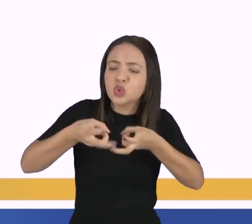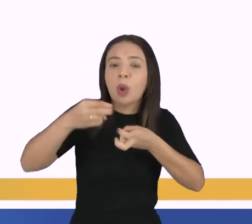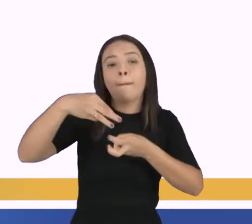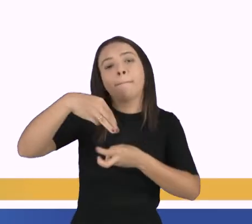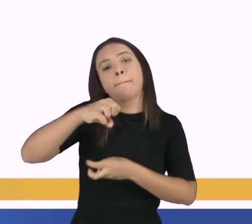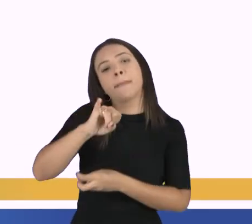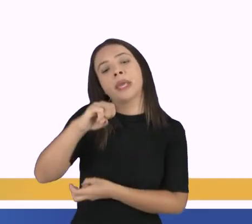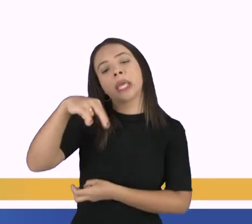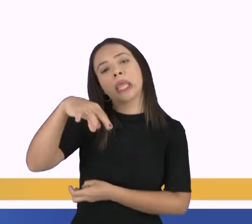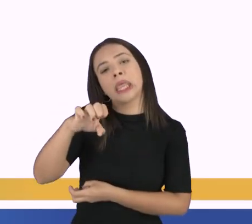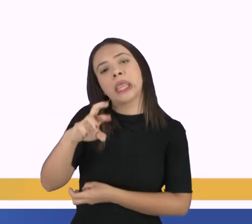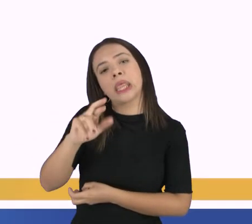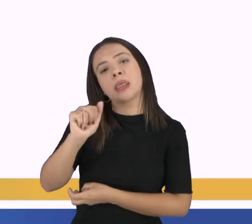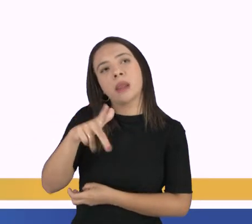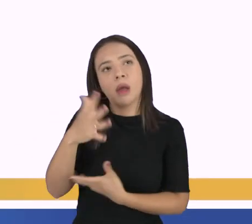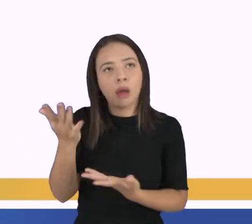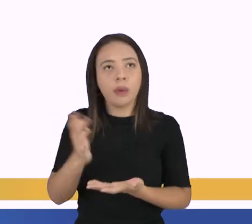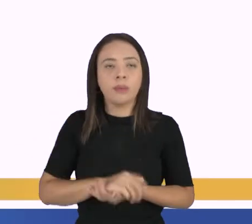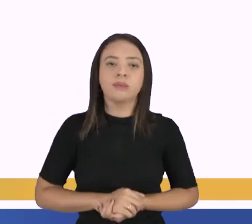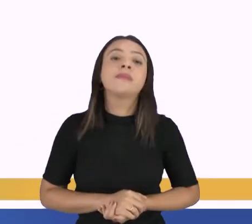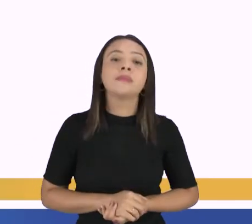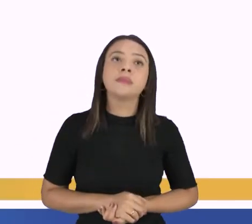diante.